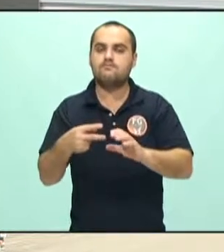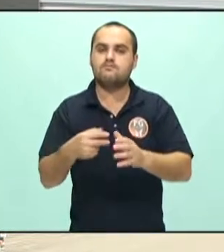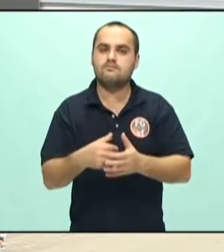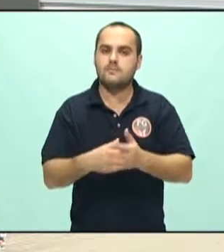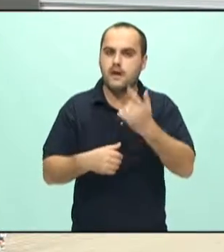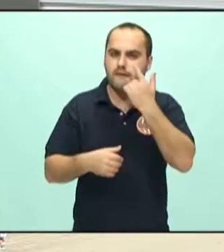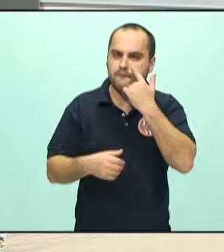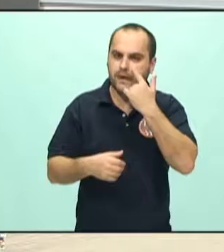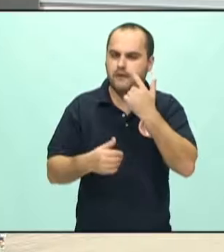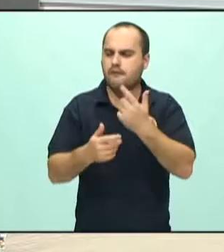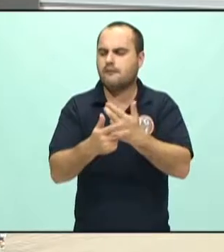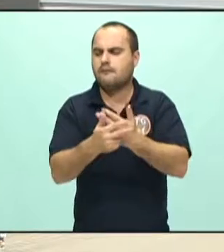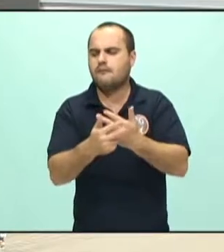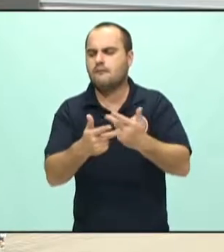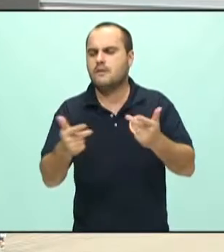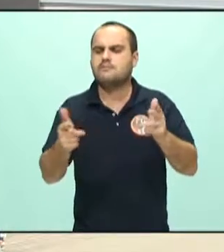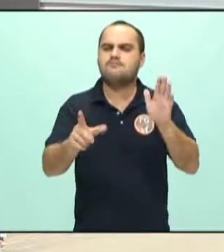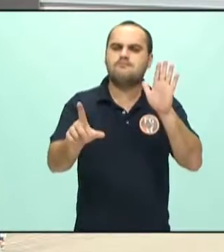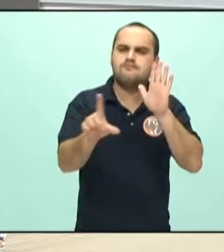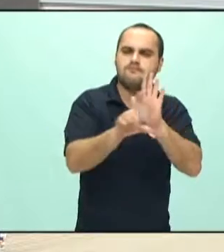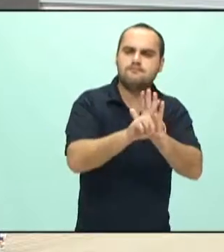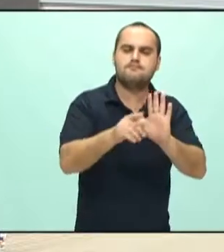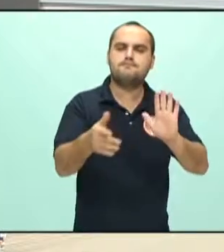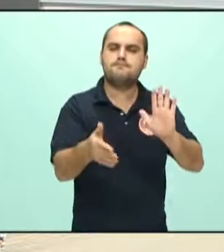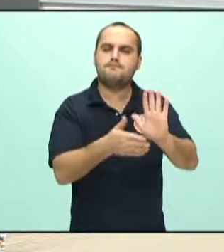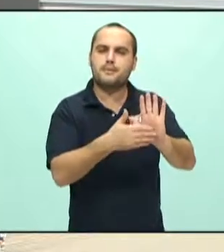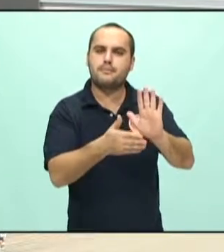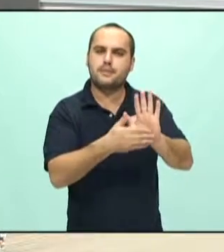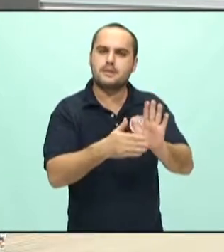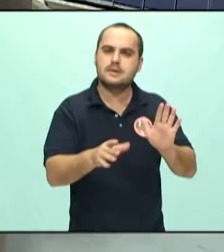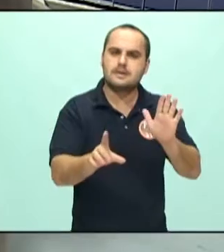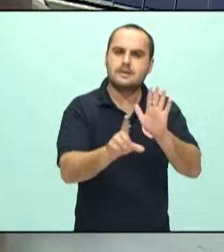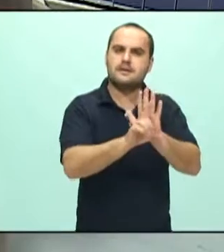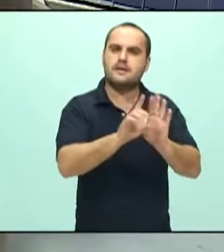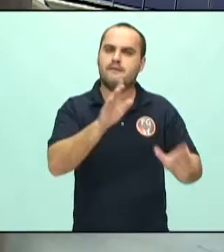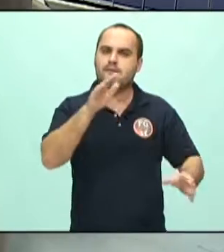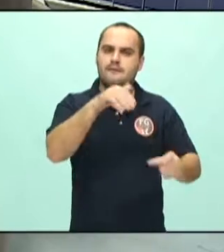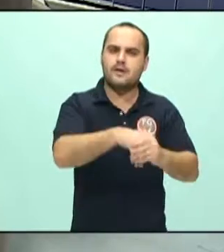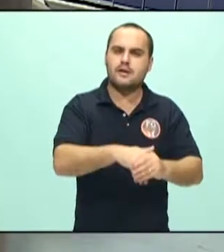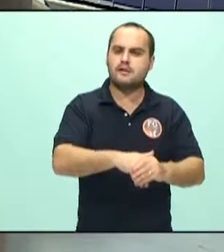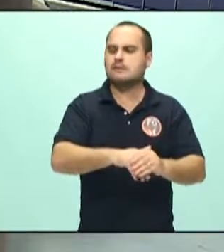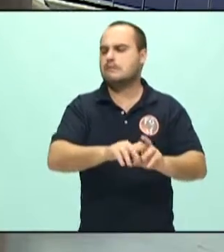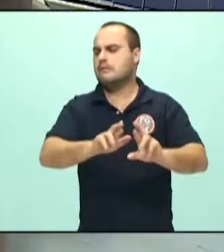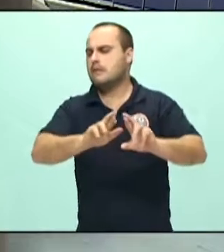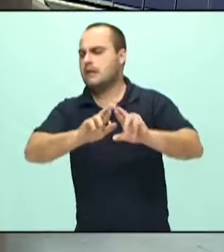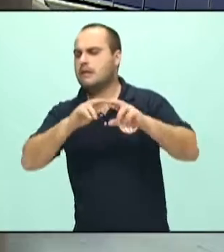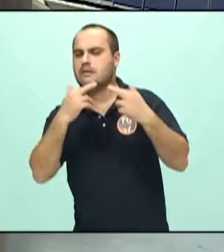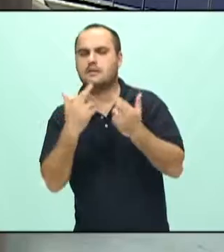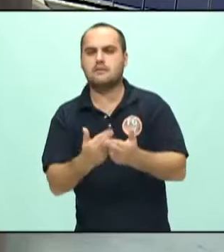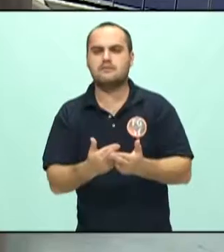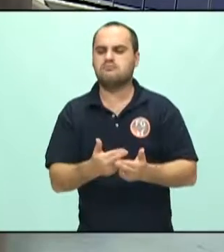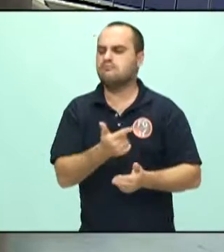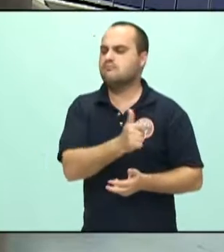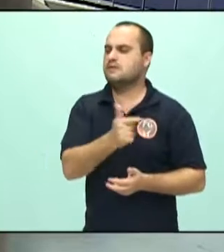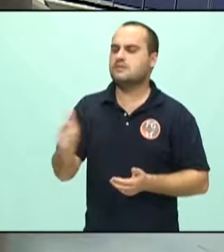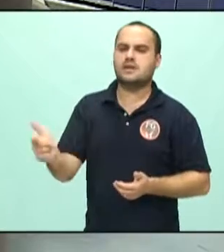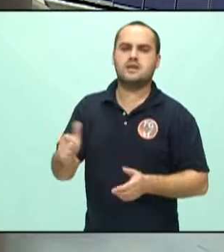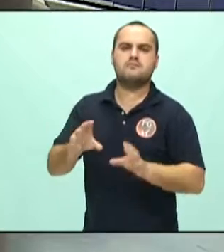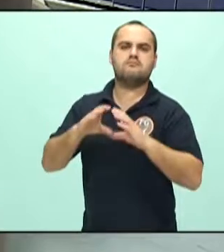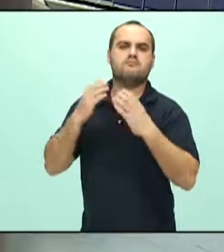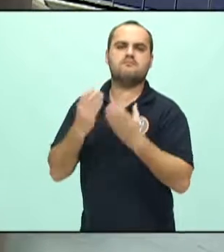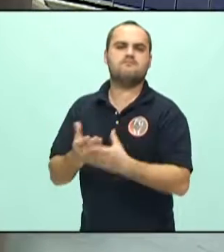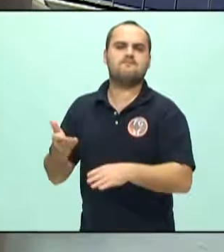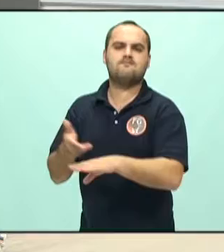vê tantas leis tantas propostas sendo sendo colocadas tanto as audiências e muitas vezes vazias em participação da comunidade